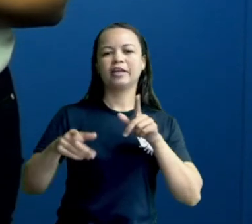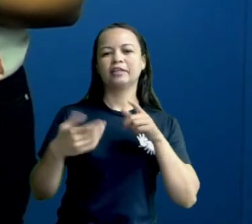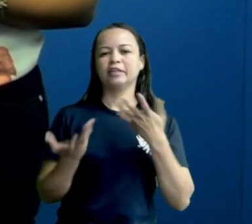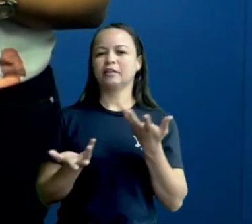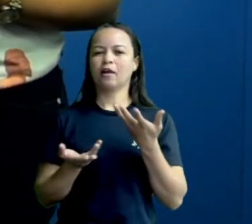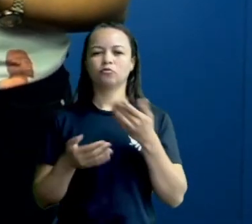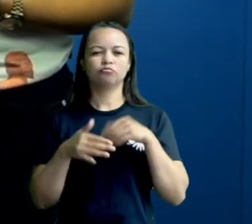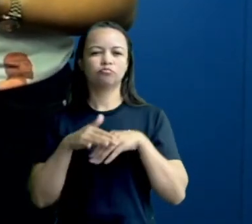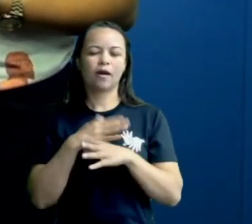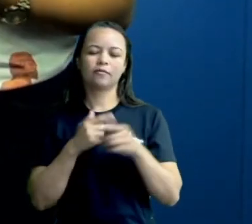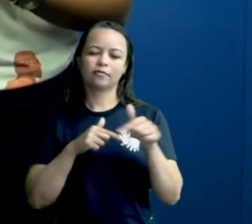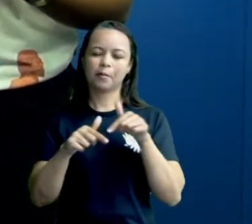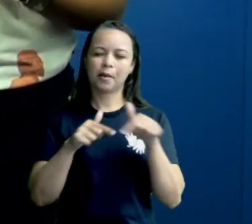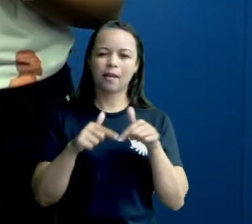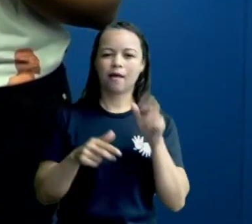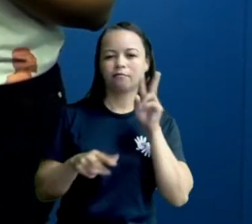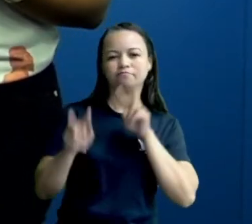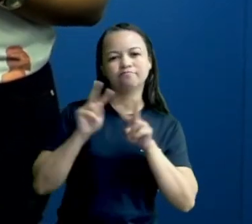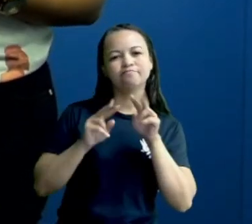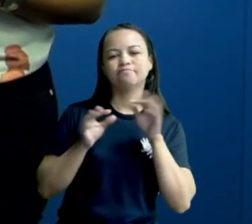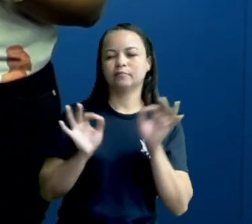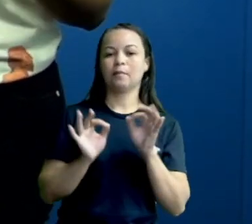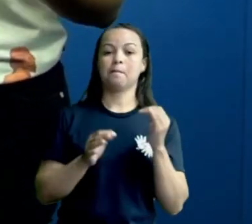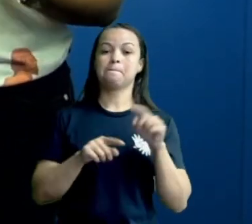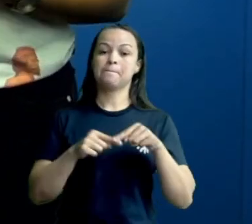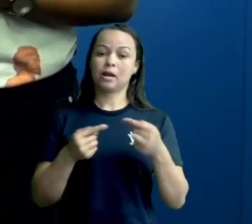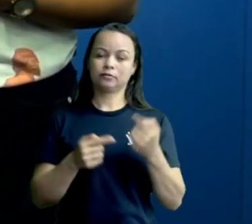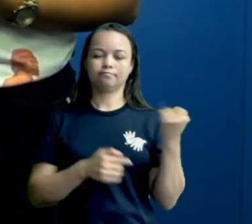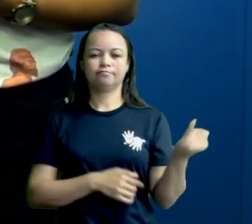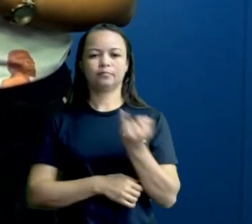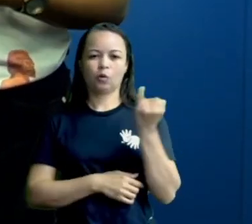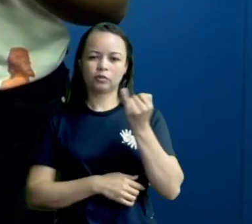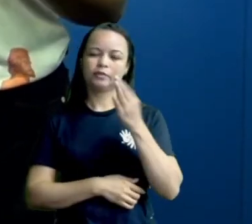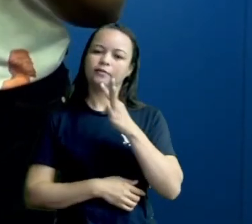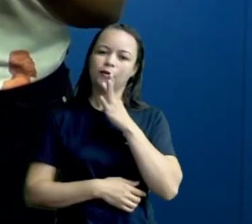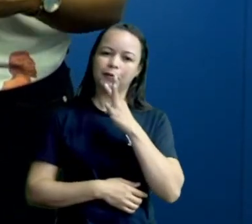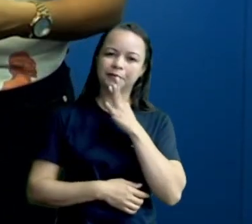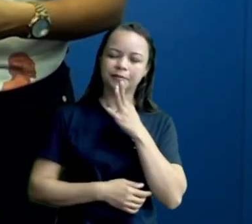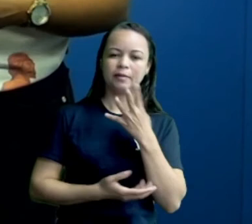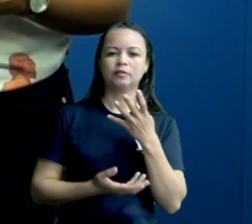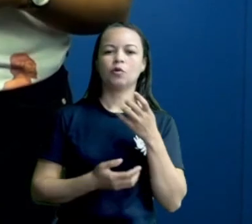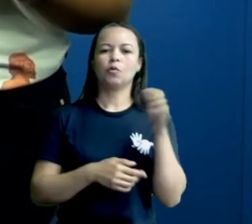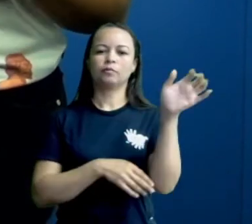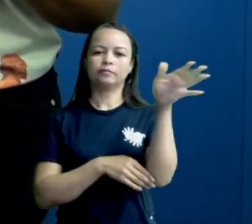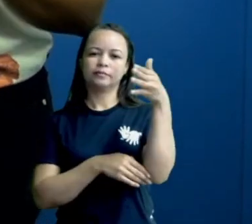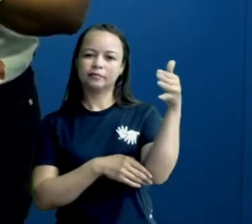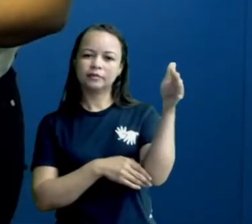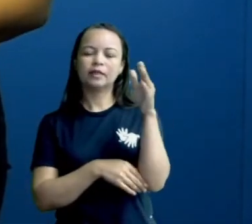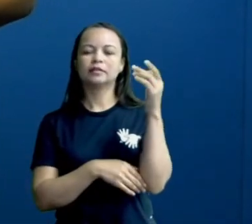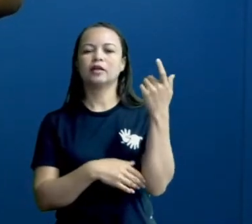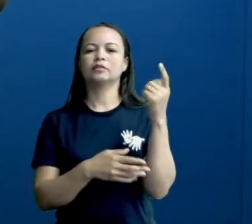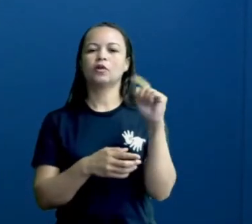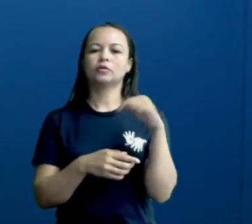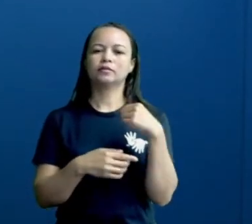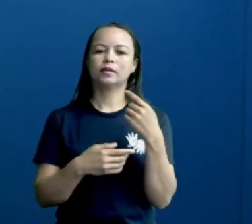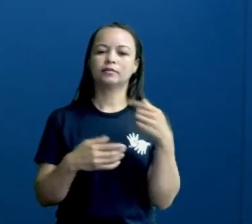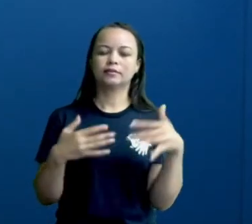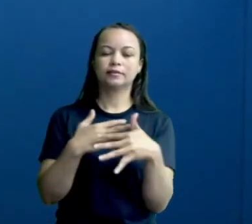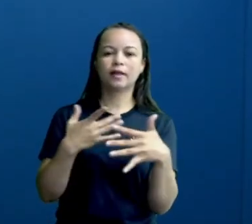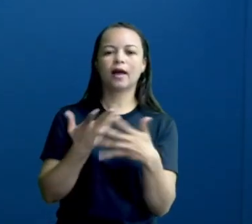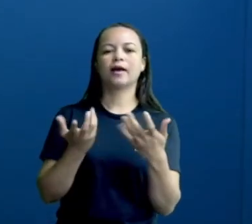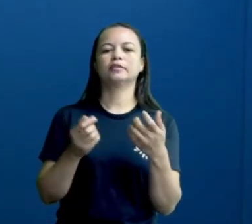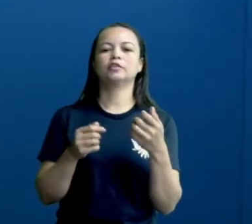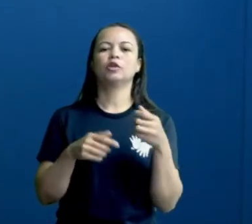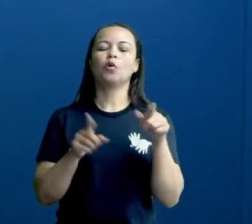acostumada a lidar, a trabalhar, mas que são importantes que a gente tenha conhecimento, como a bandeira da nossa cidade, como o hino da nossa cidade,